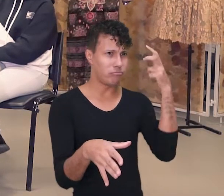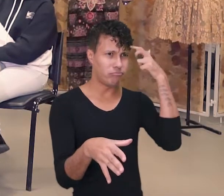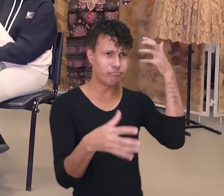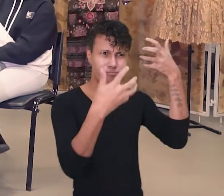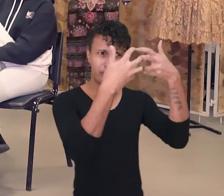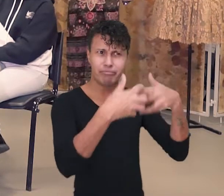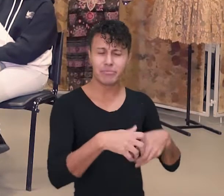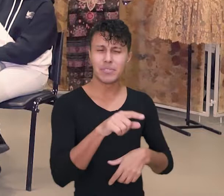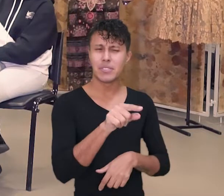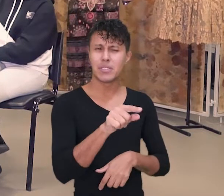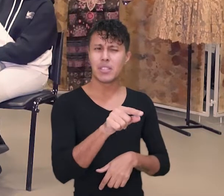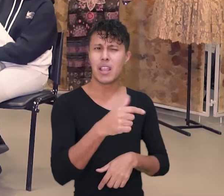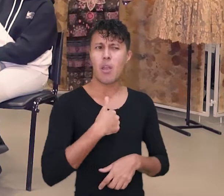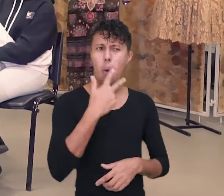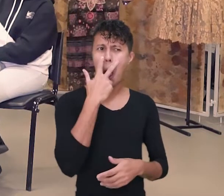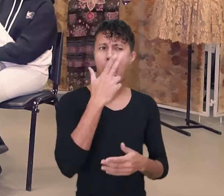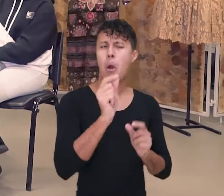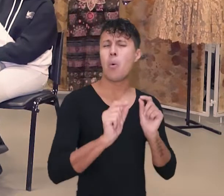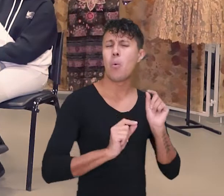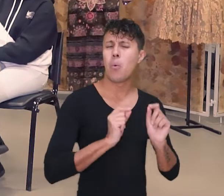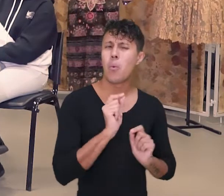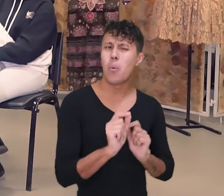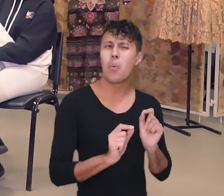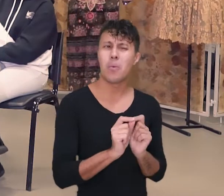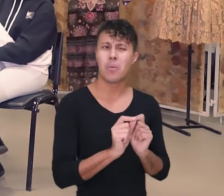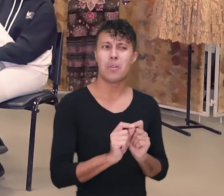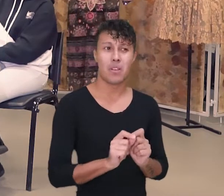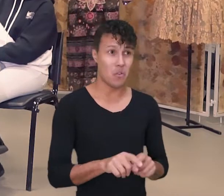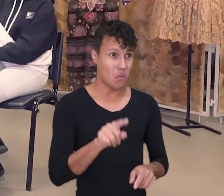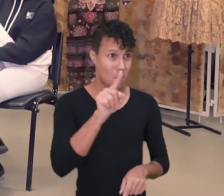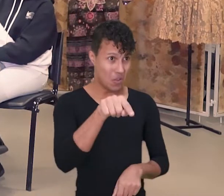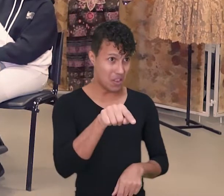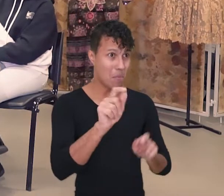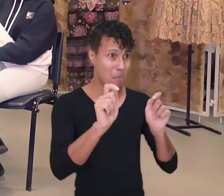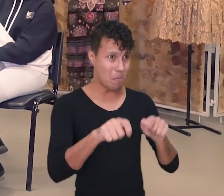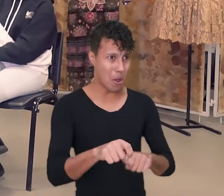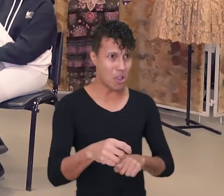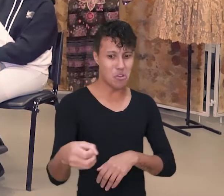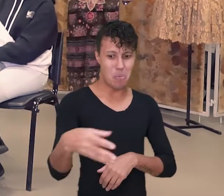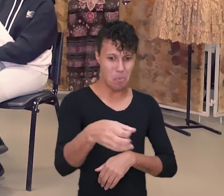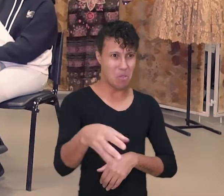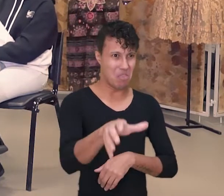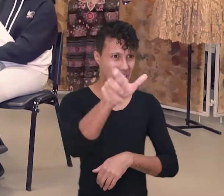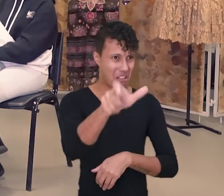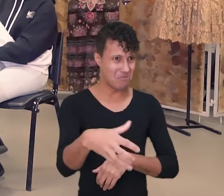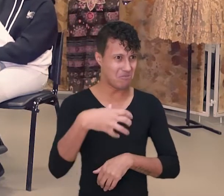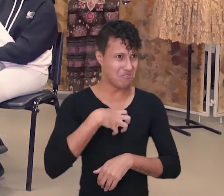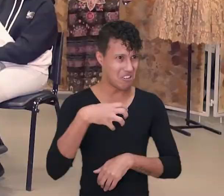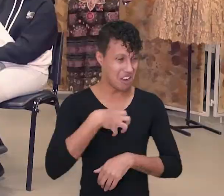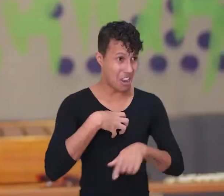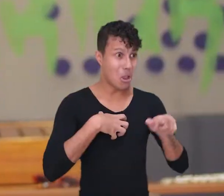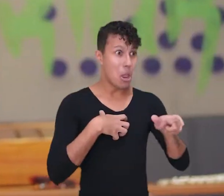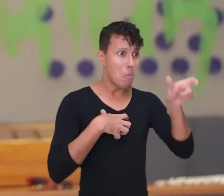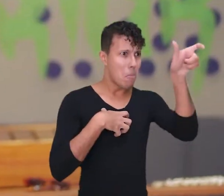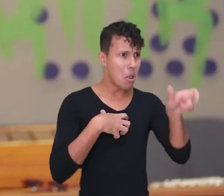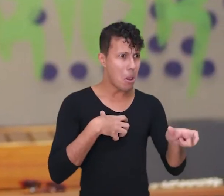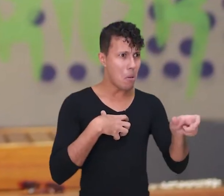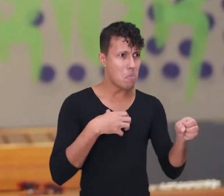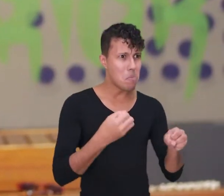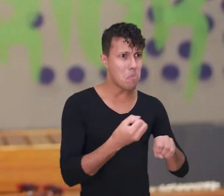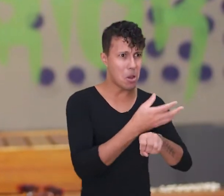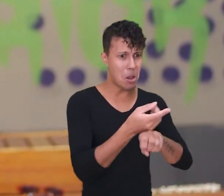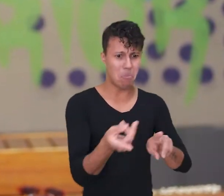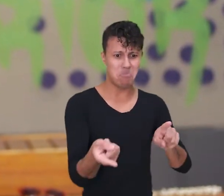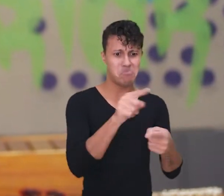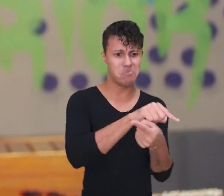podem. Eu acredito assim que você pode ser modernista e ser moderno, e usar do moderno para